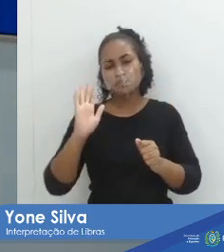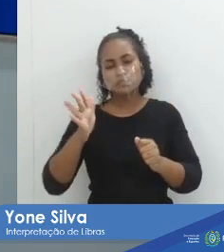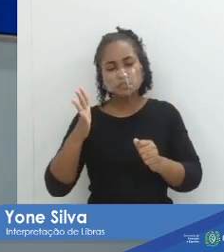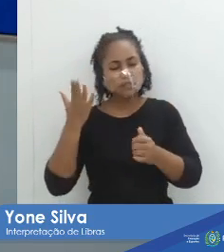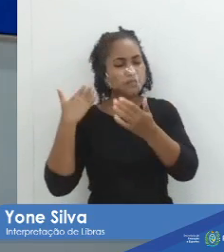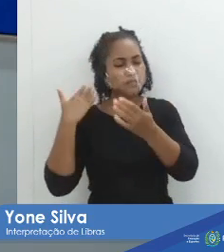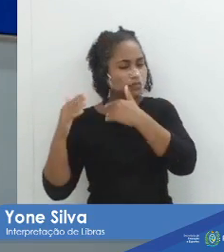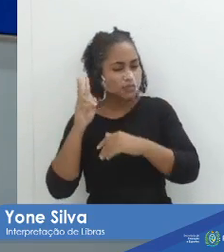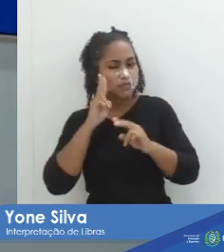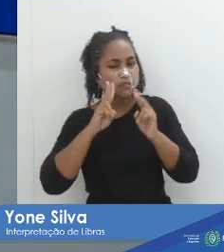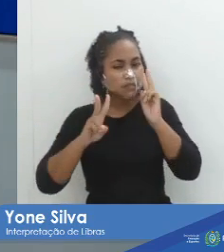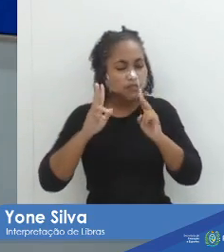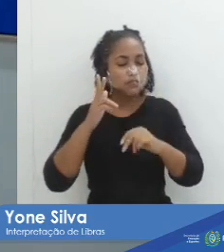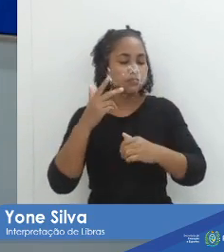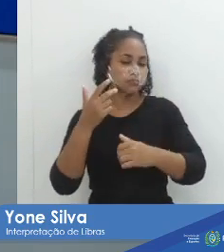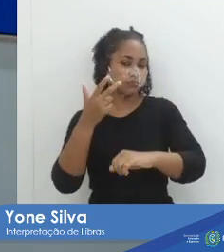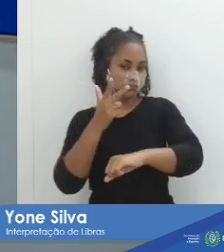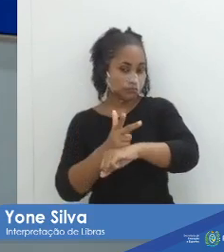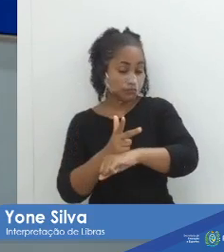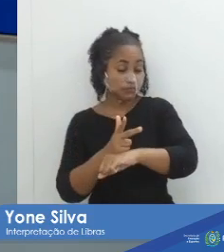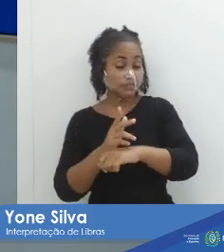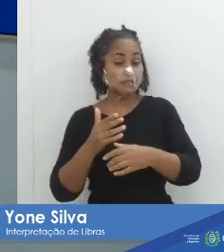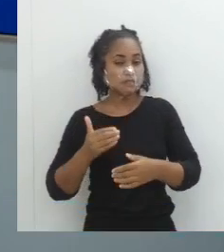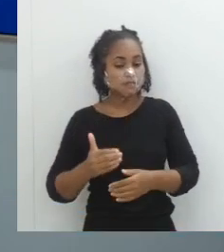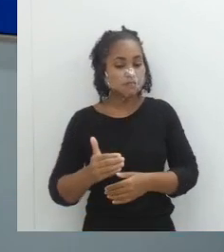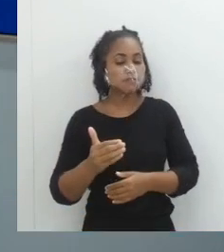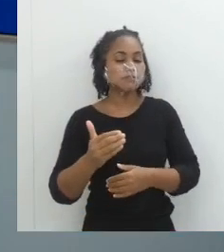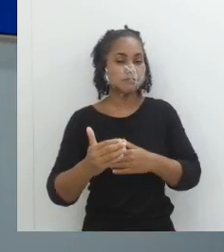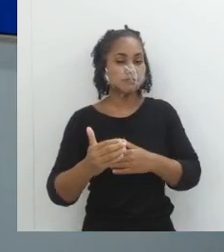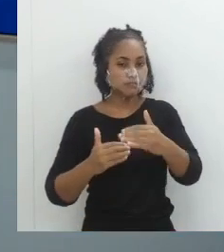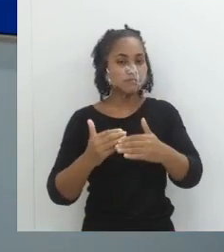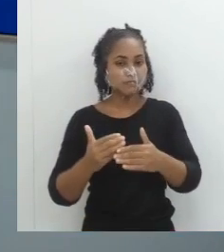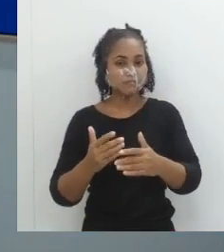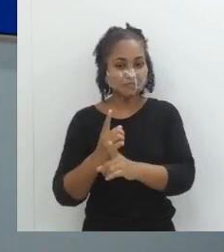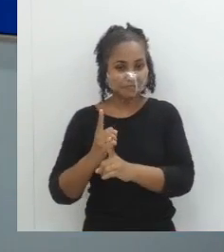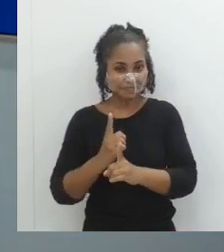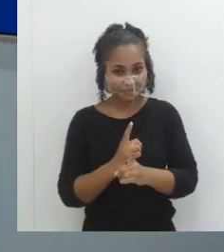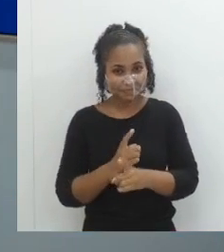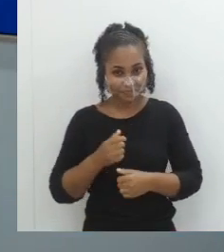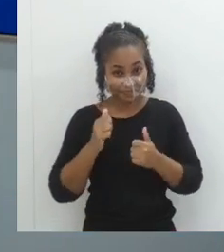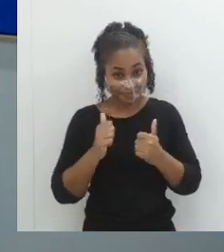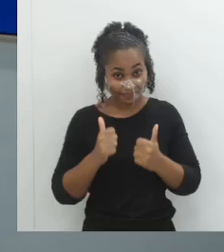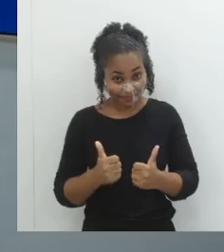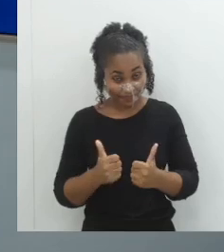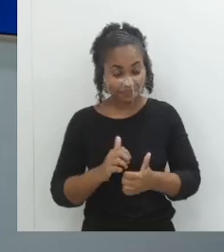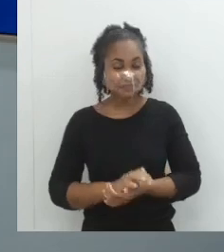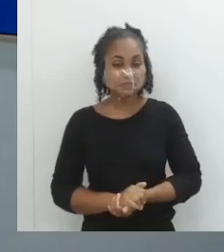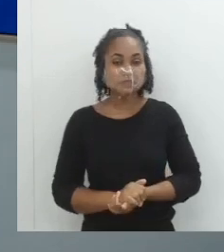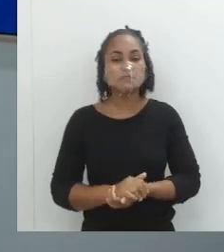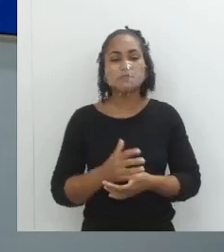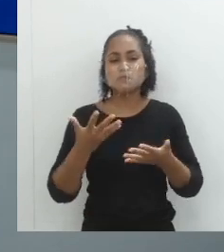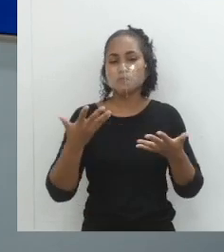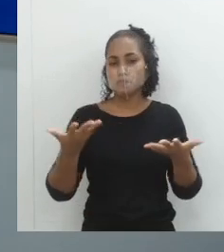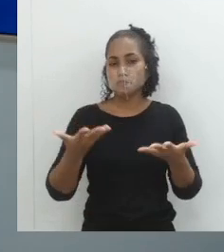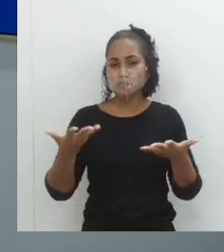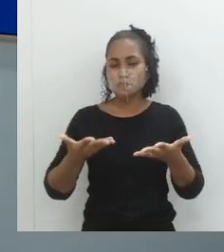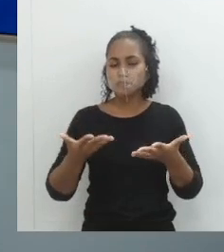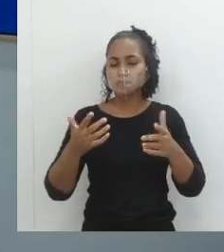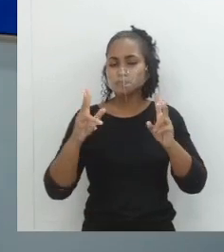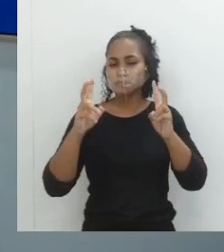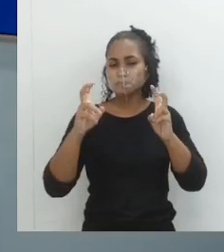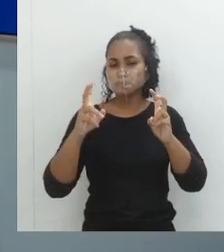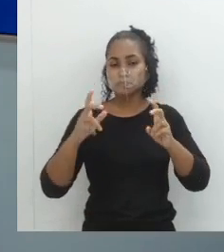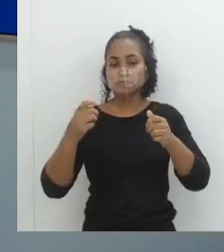outras vezes e vamos dar prosseguimento a esses nossos encontros, tá certo? Hoje nós vamos trabalhar